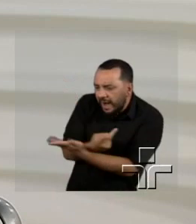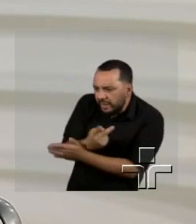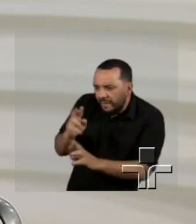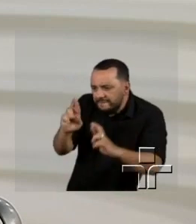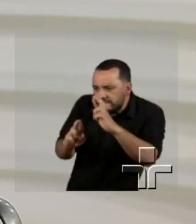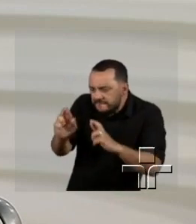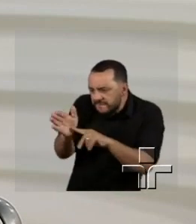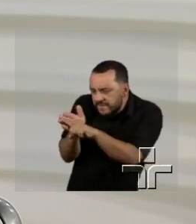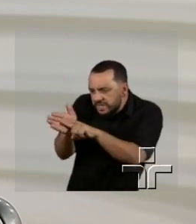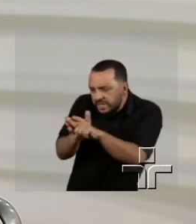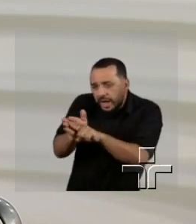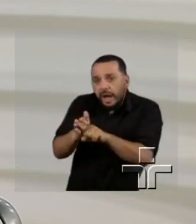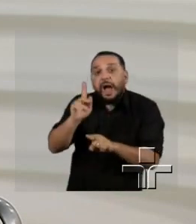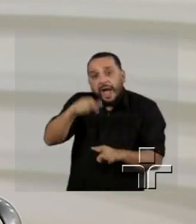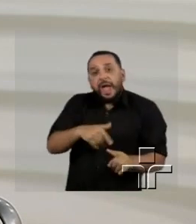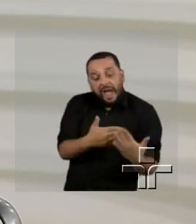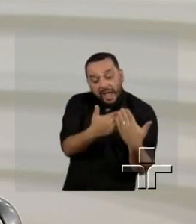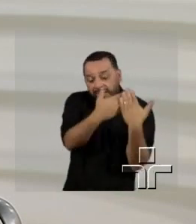mais de